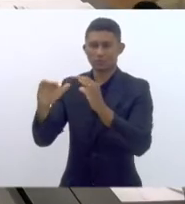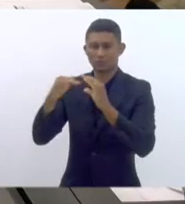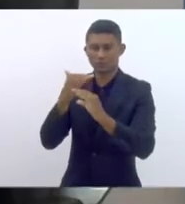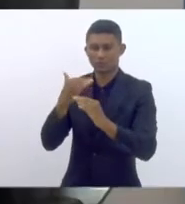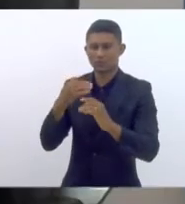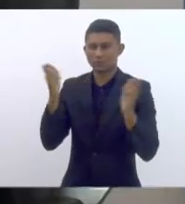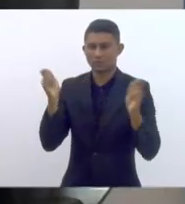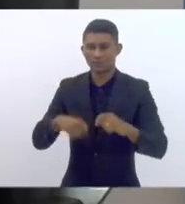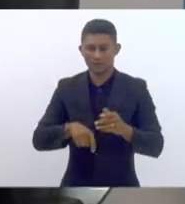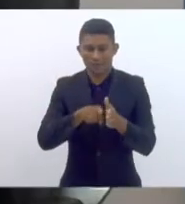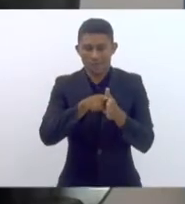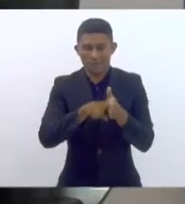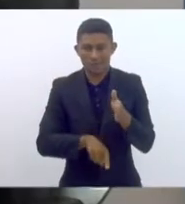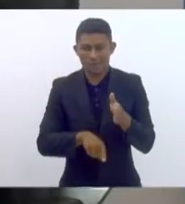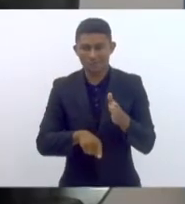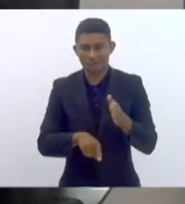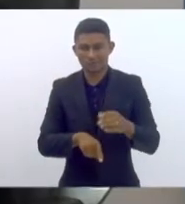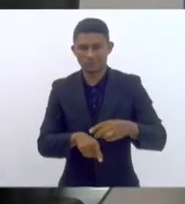o 3 do 2.